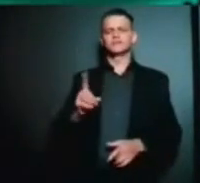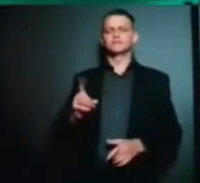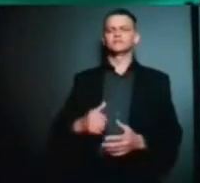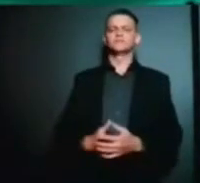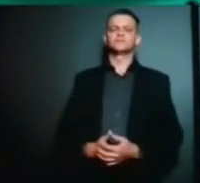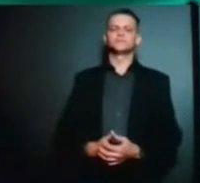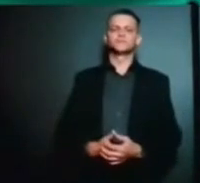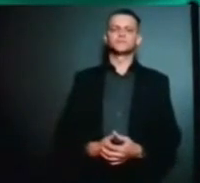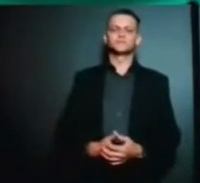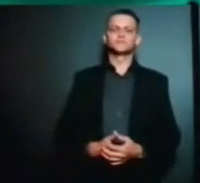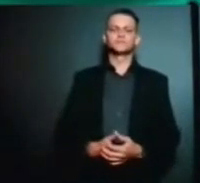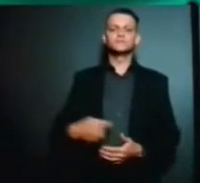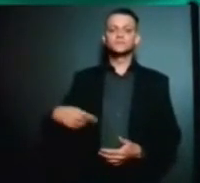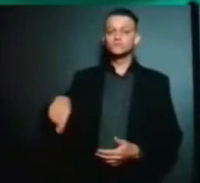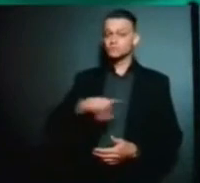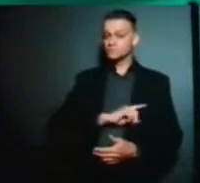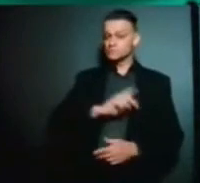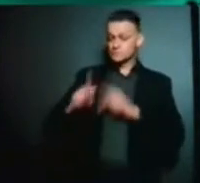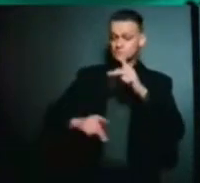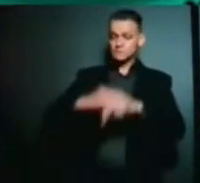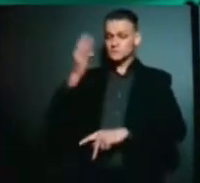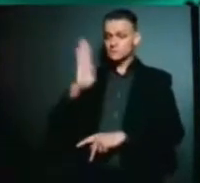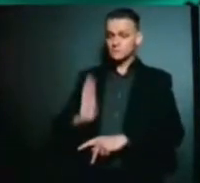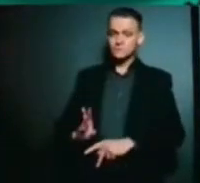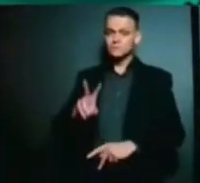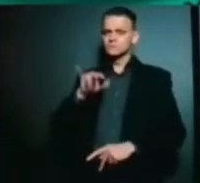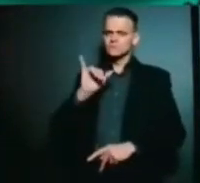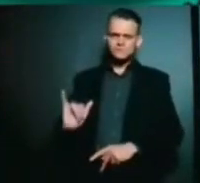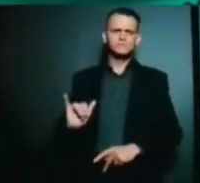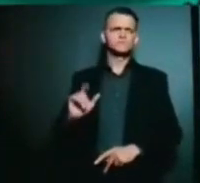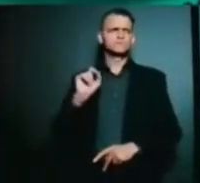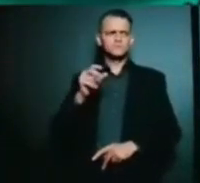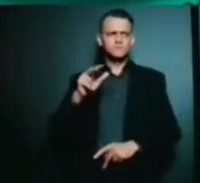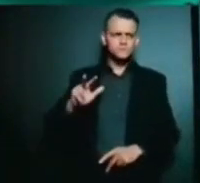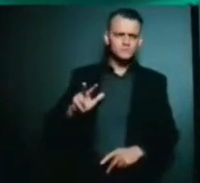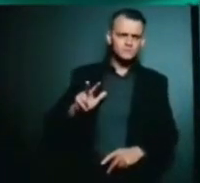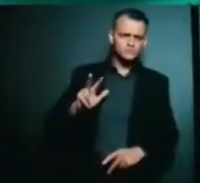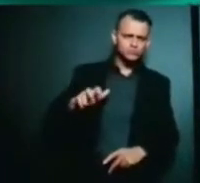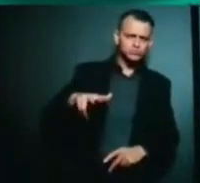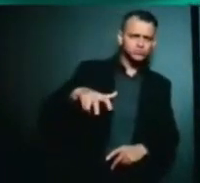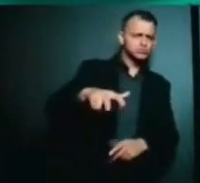pegar impulso. Nós somos brasileiros e a gente vai